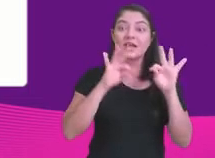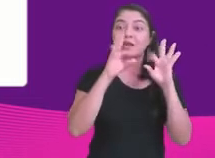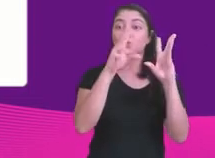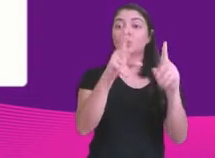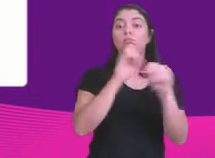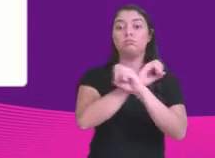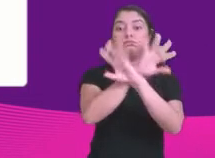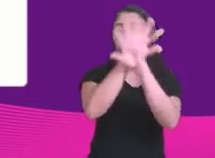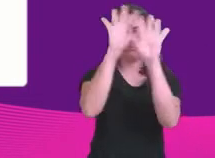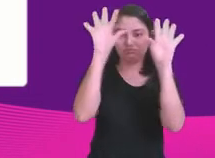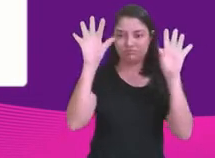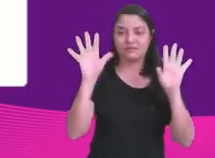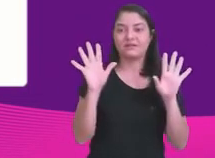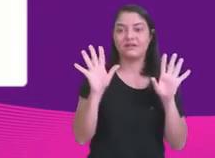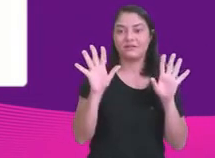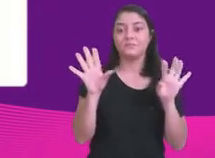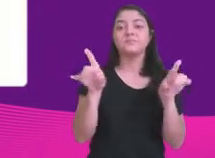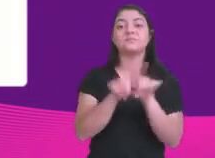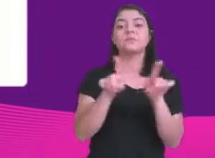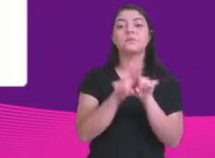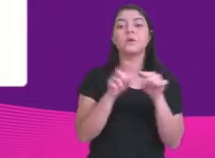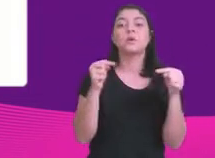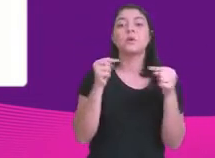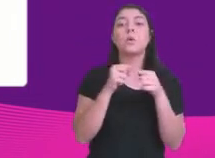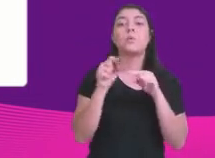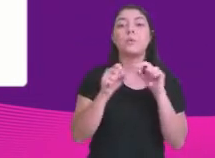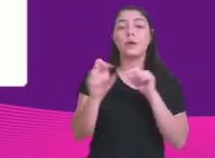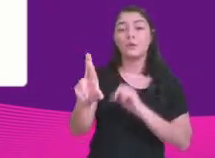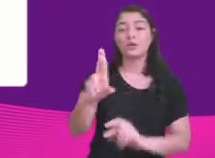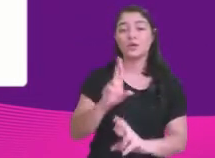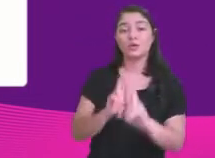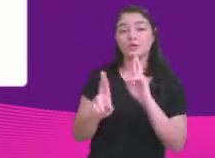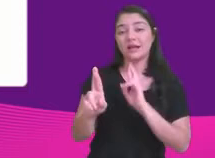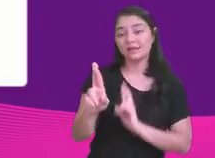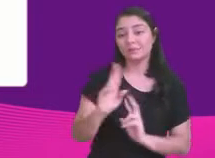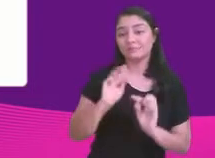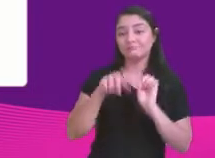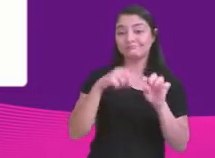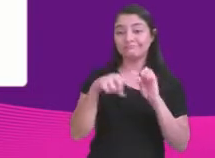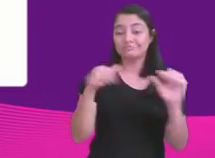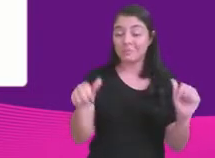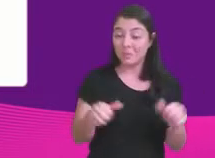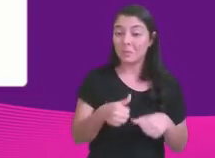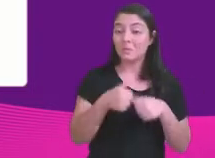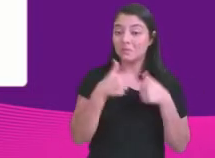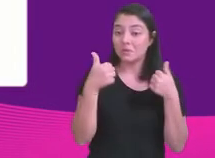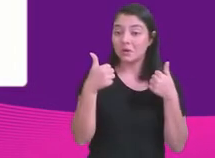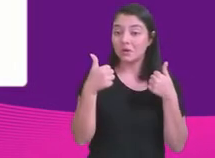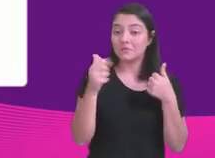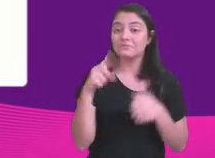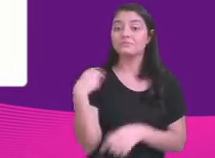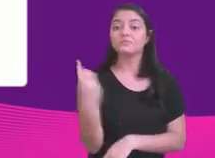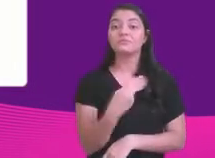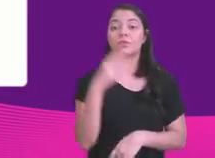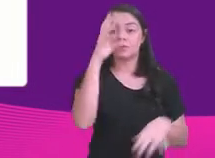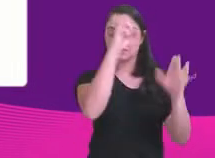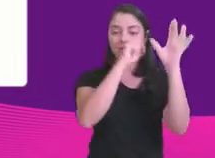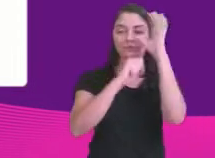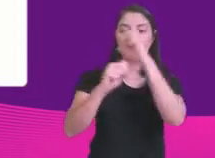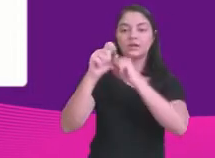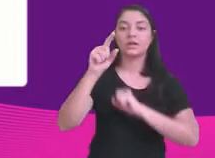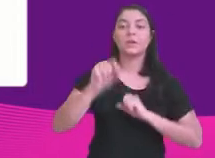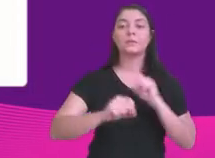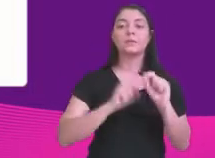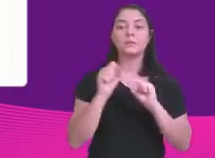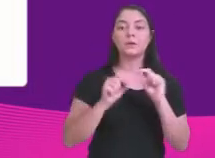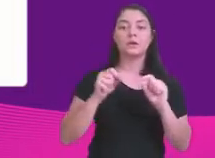também influi na questão dos resultados funcionais. Nós aprendemos que quando você